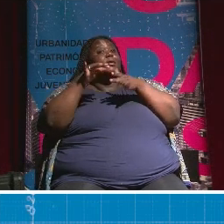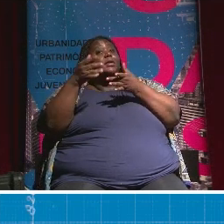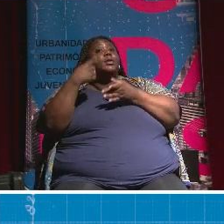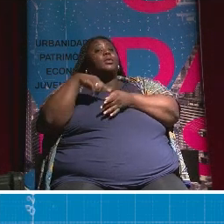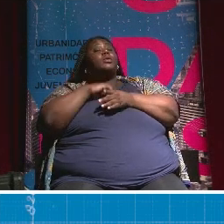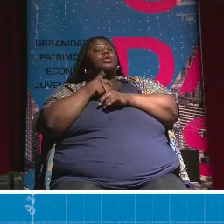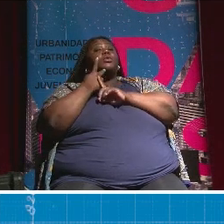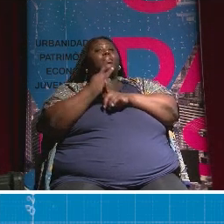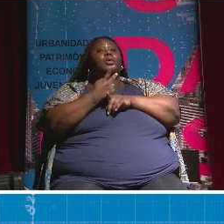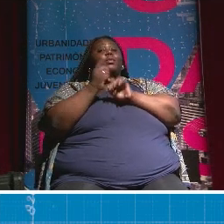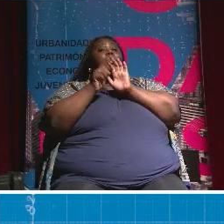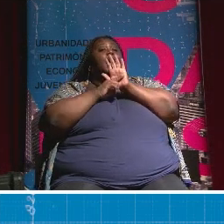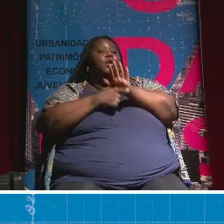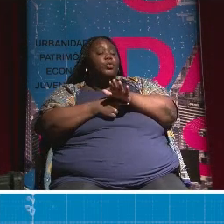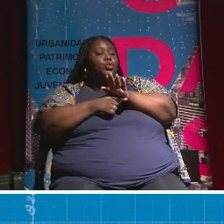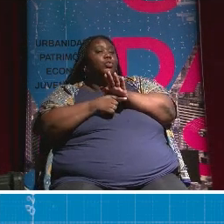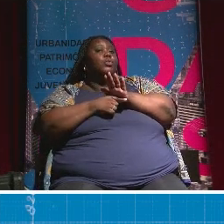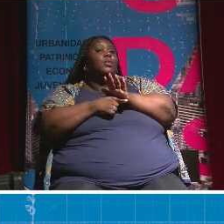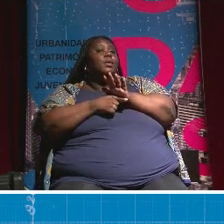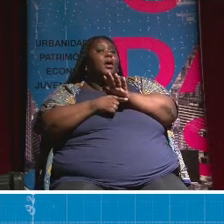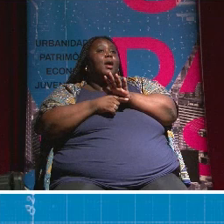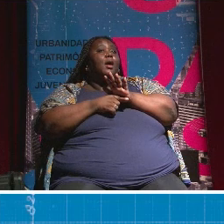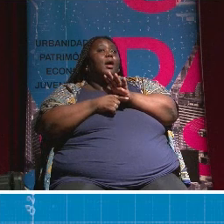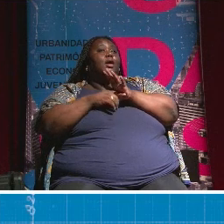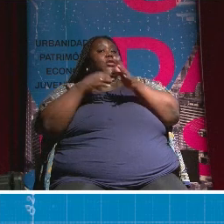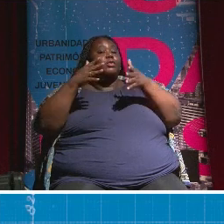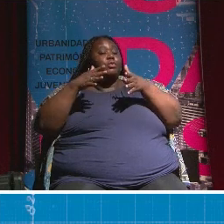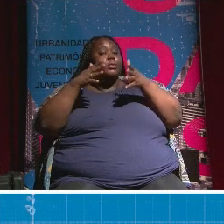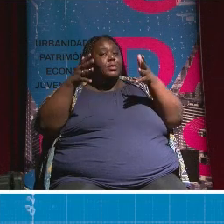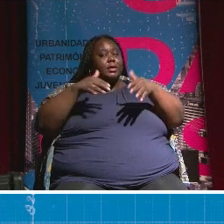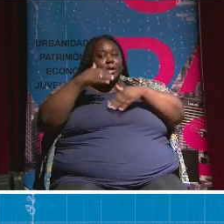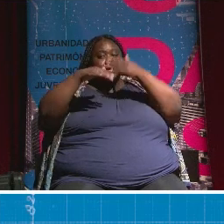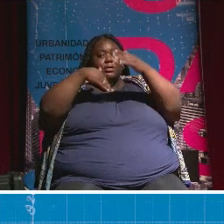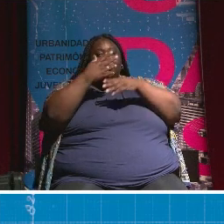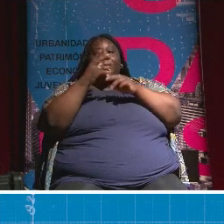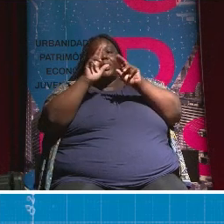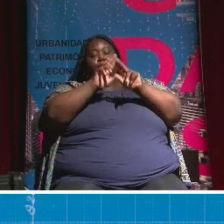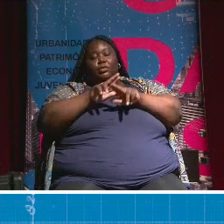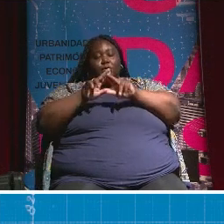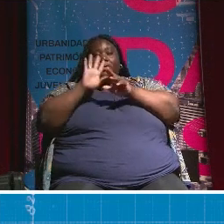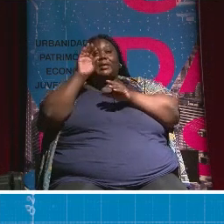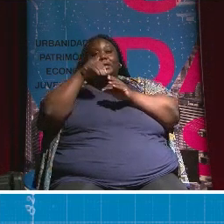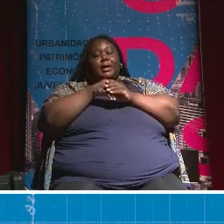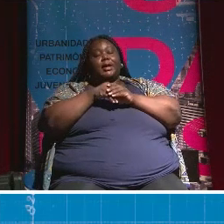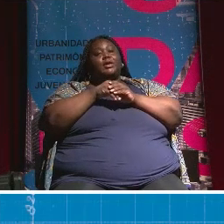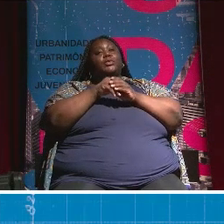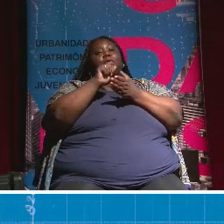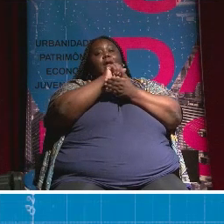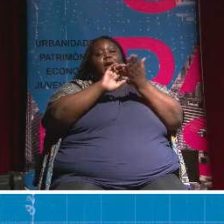forma, contribuir com algum objetivo de desenvolvimento sustentável dentro dessa Agenda Global 2030.